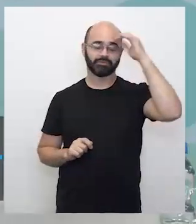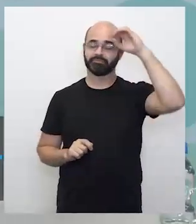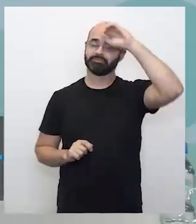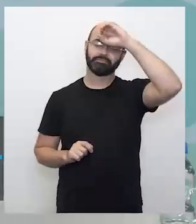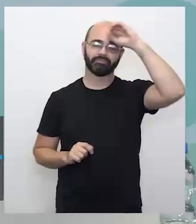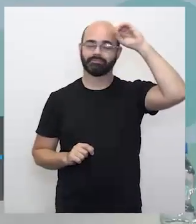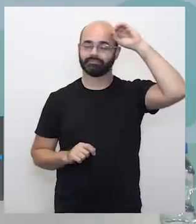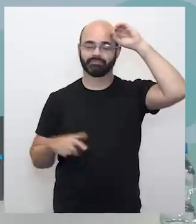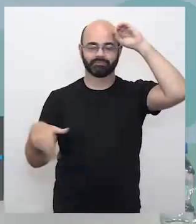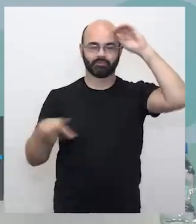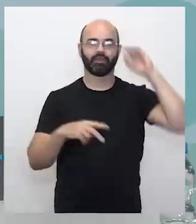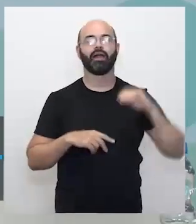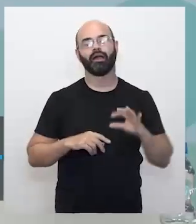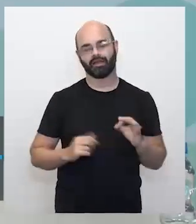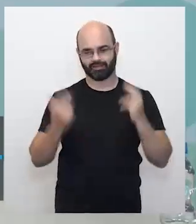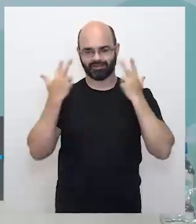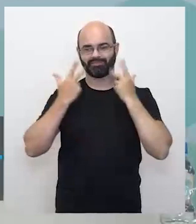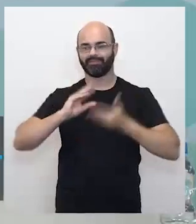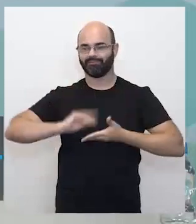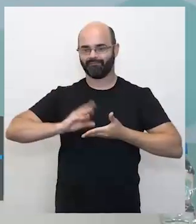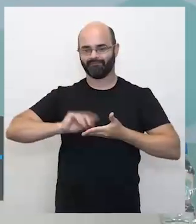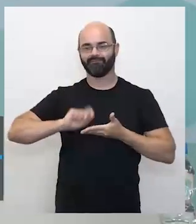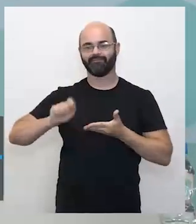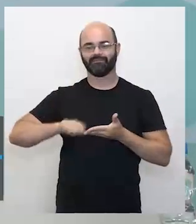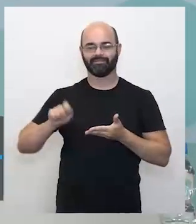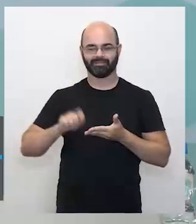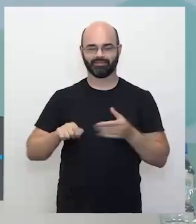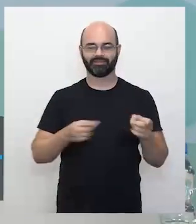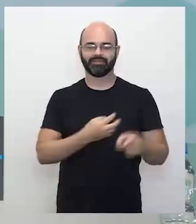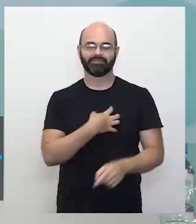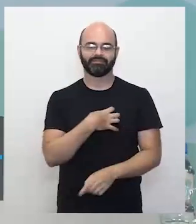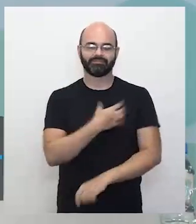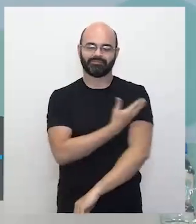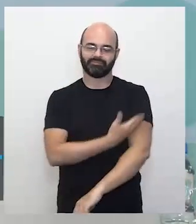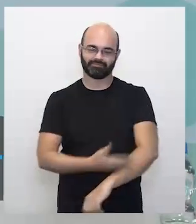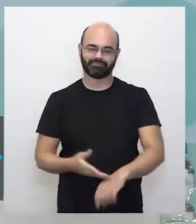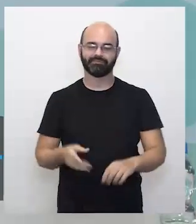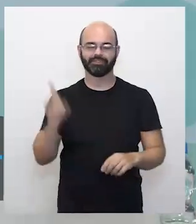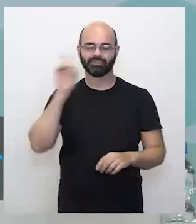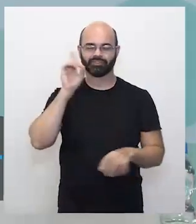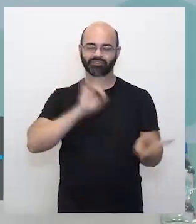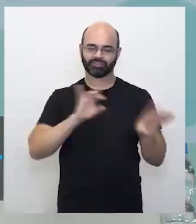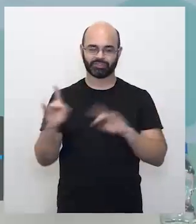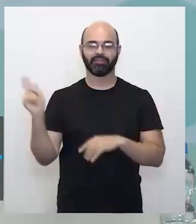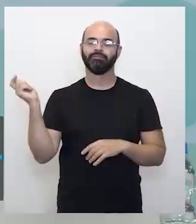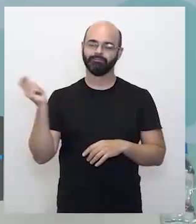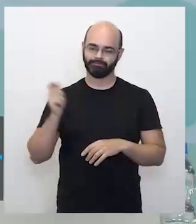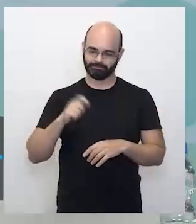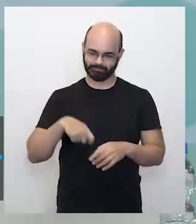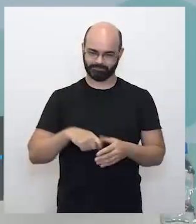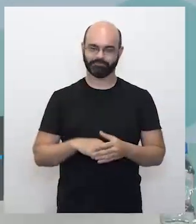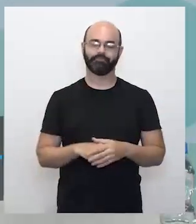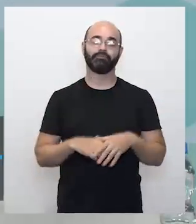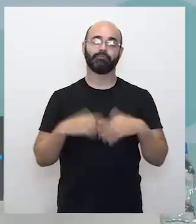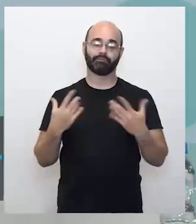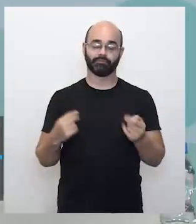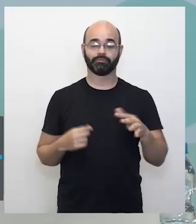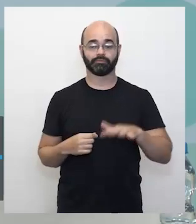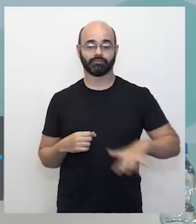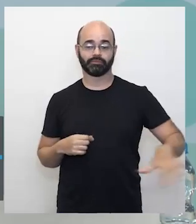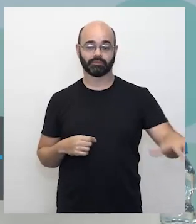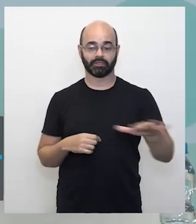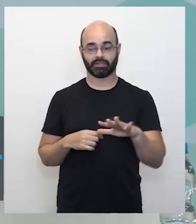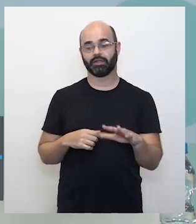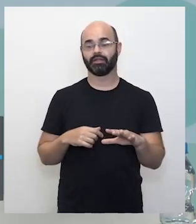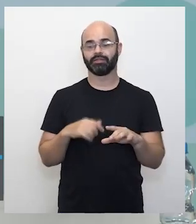pessoas, os costumes, o que elas fazem no dia a dia. Então, vocês podem ver que para estudar, vamos dizer, coisas dentro de uma mesma área, que são as ciências